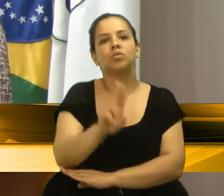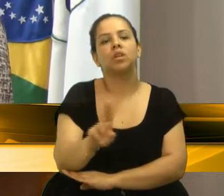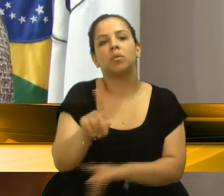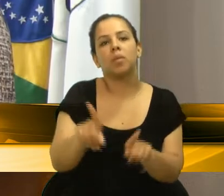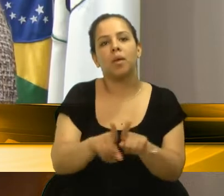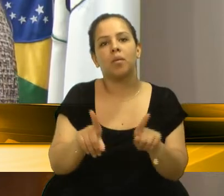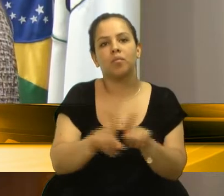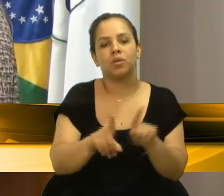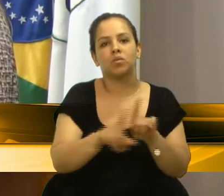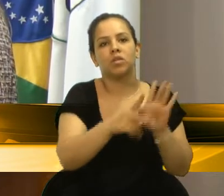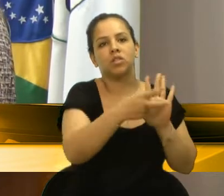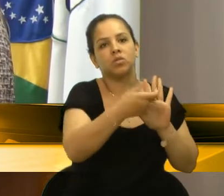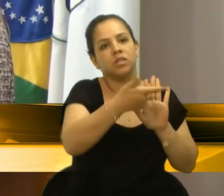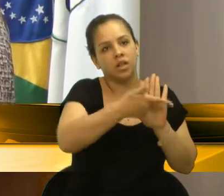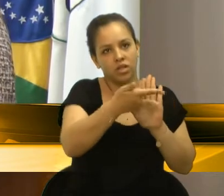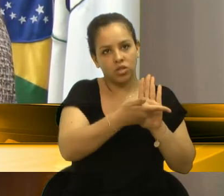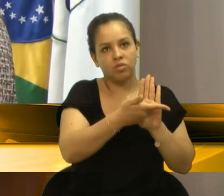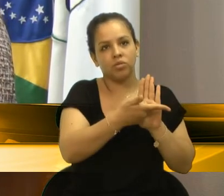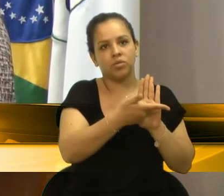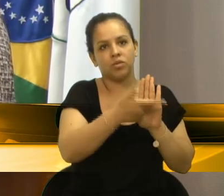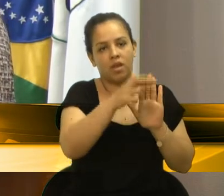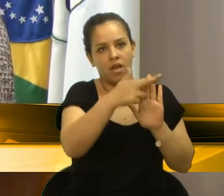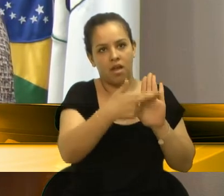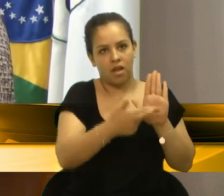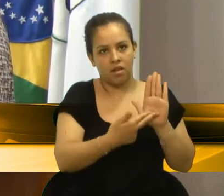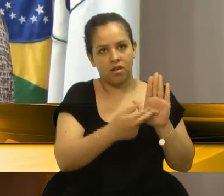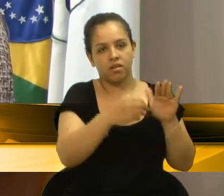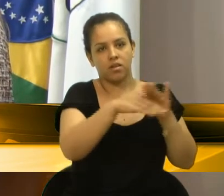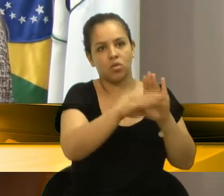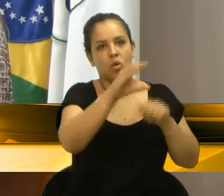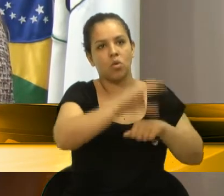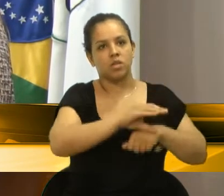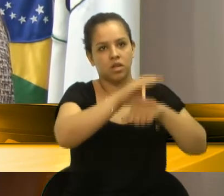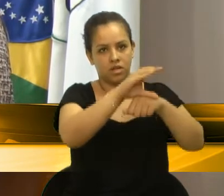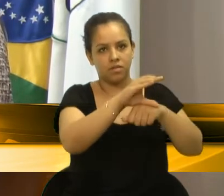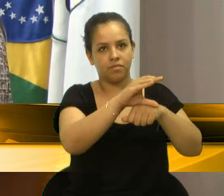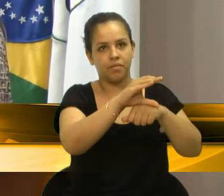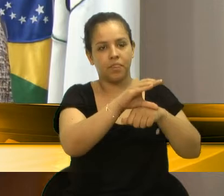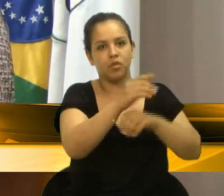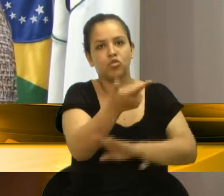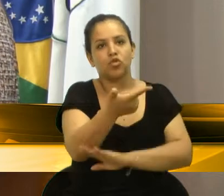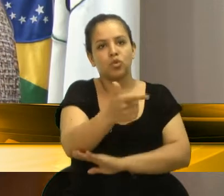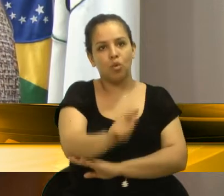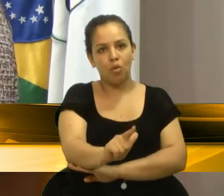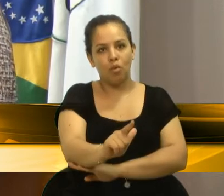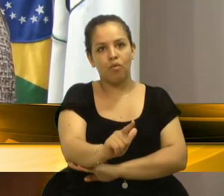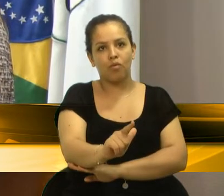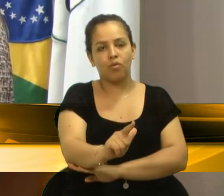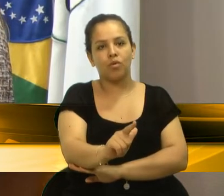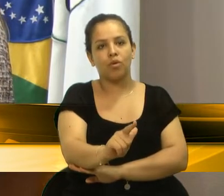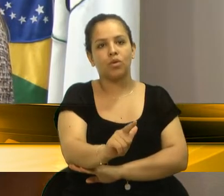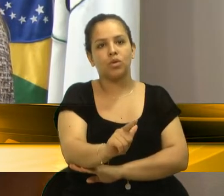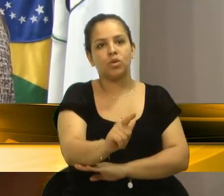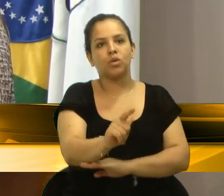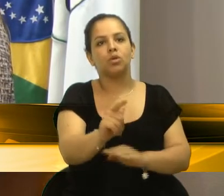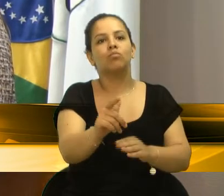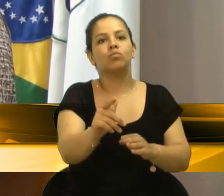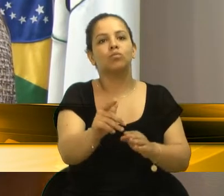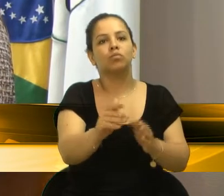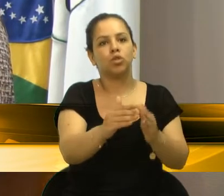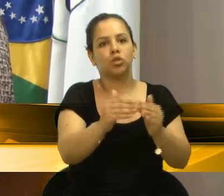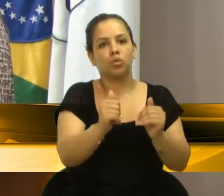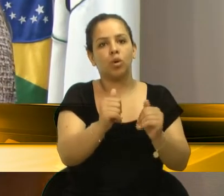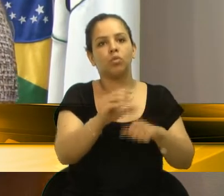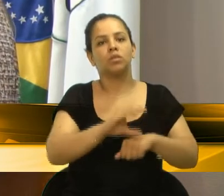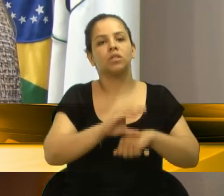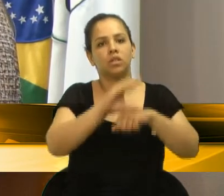artigo 7º do Regimento Interno dos Conselhos, novamente convocou o Conselho com a deliberação de